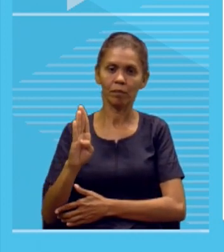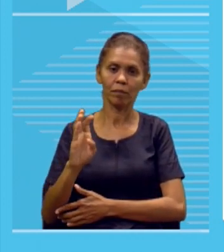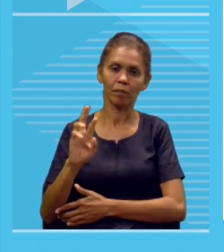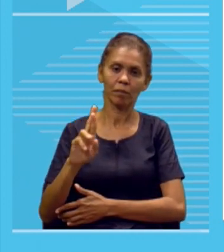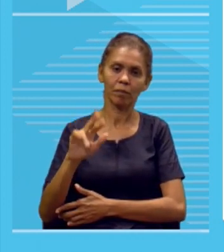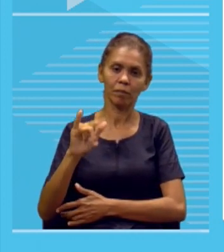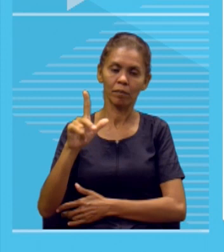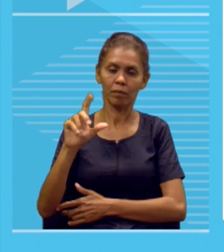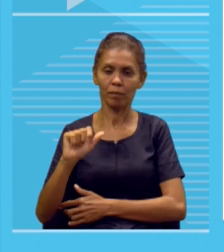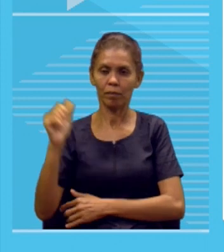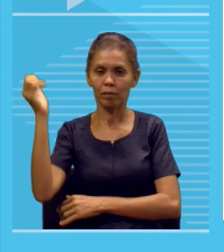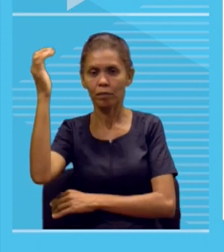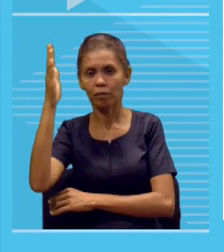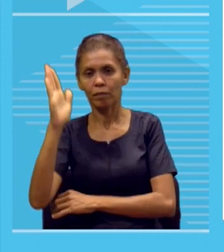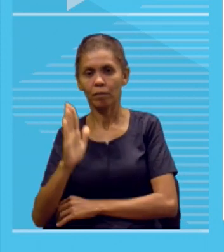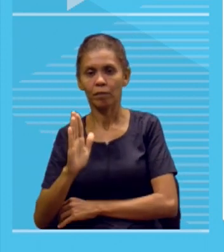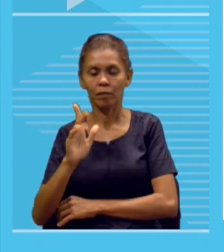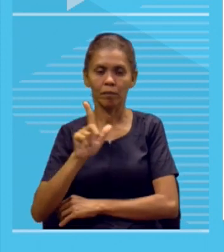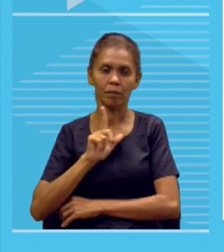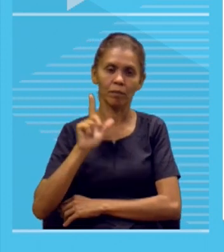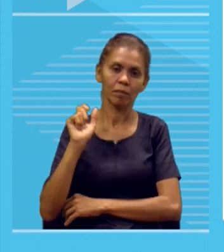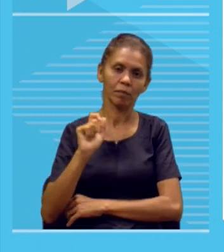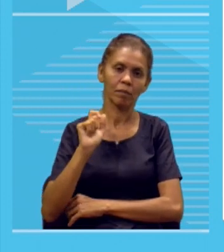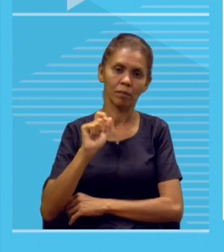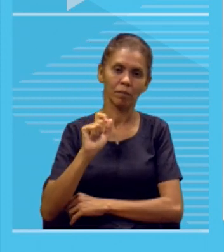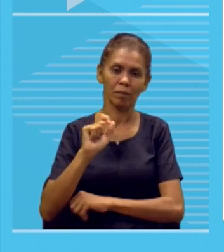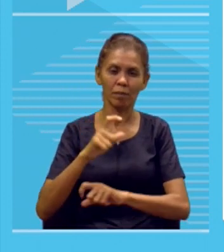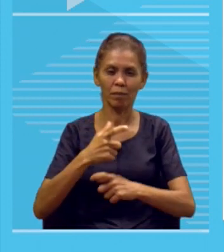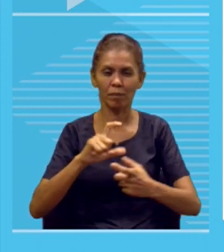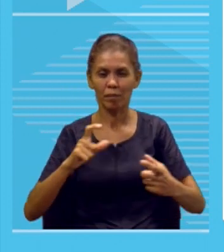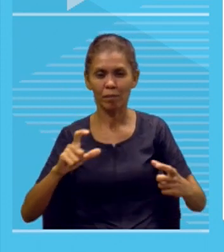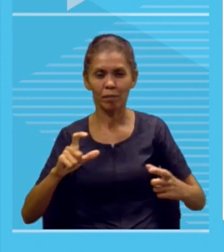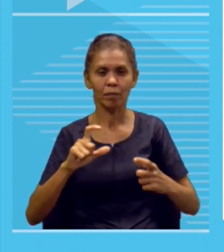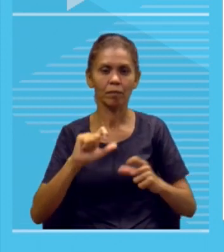uma grande quantidade de indústrias, né,